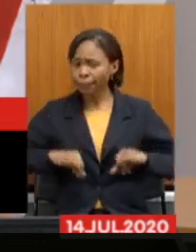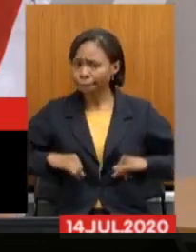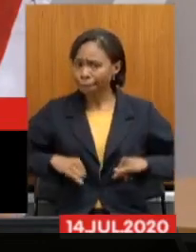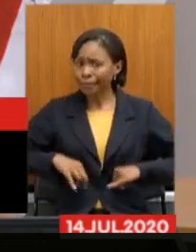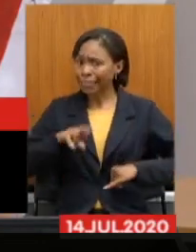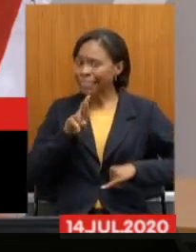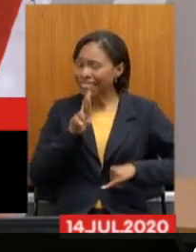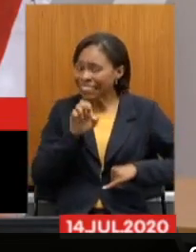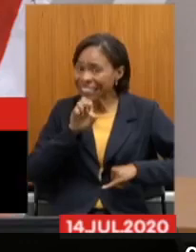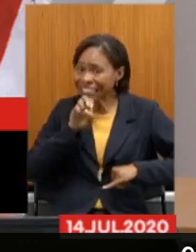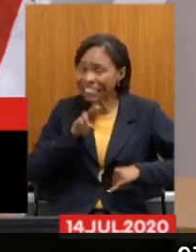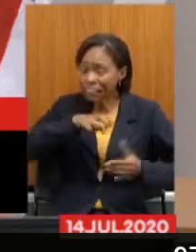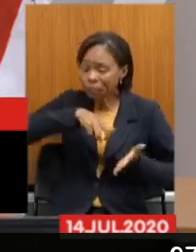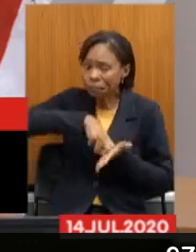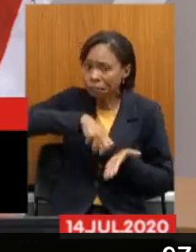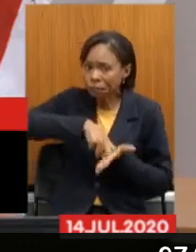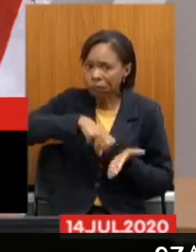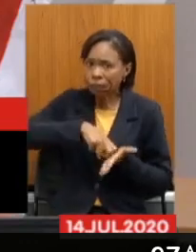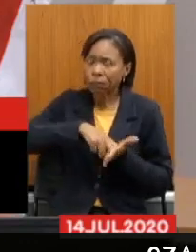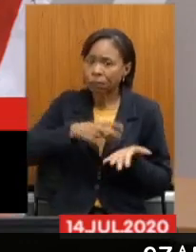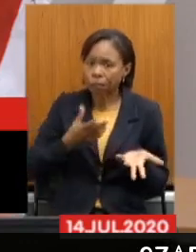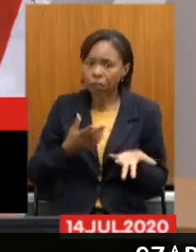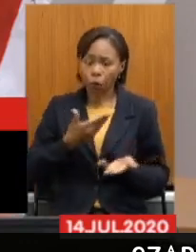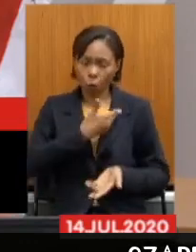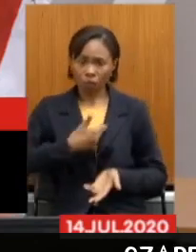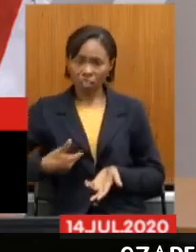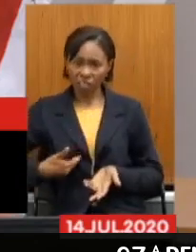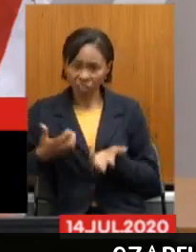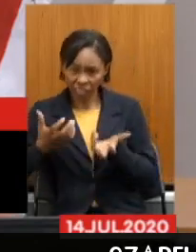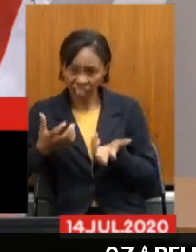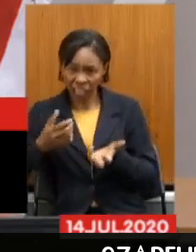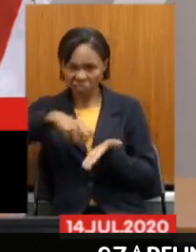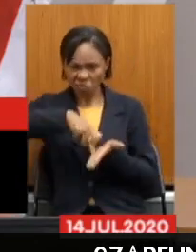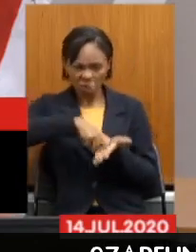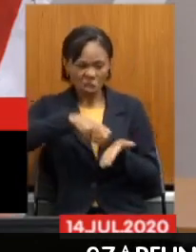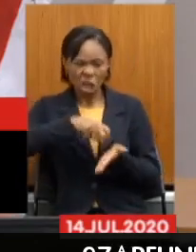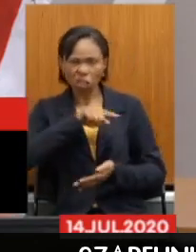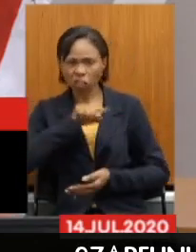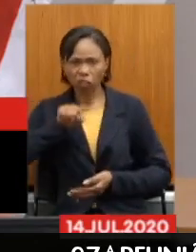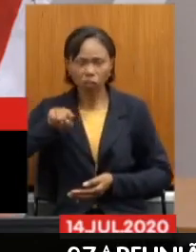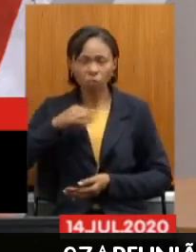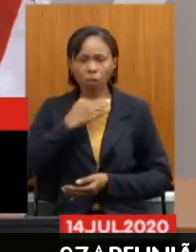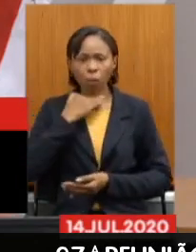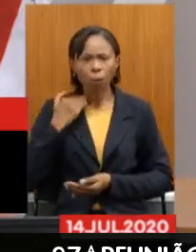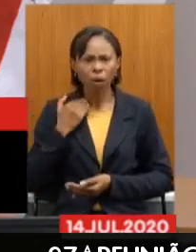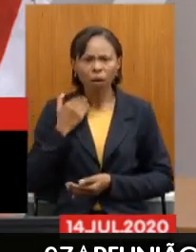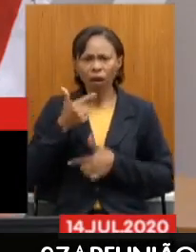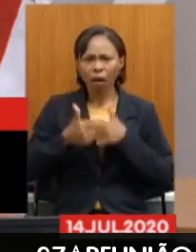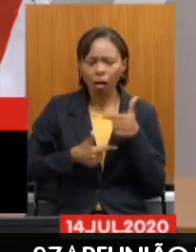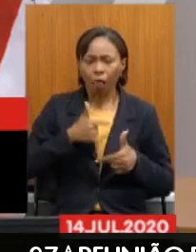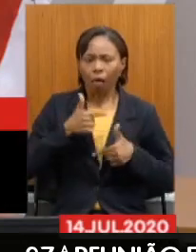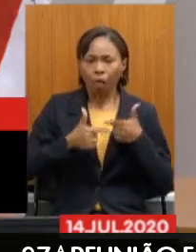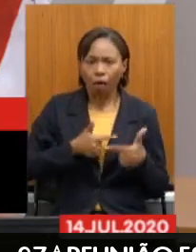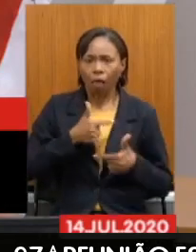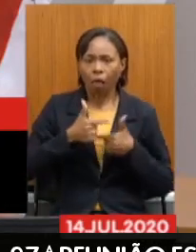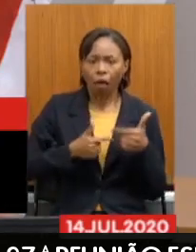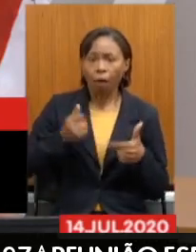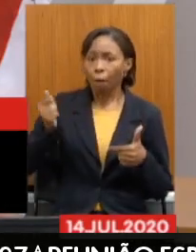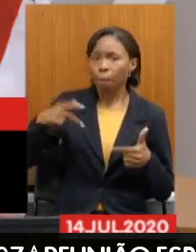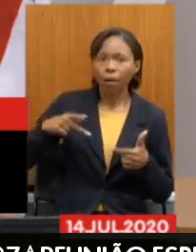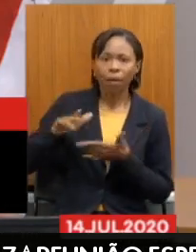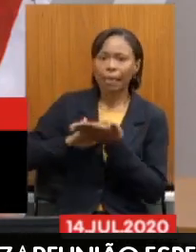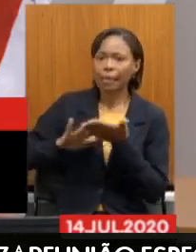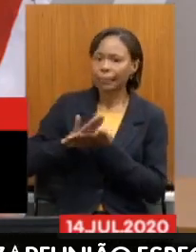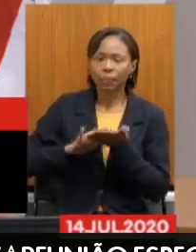quer nos condenar ao caixão. Vamos morrer trabalhando sem aposentar. E vamos deixar para os nossos familiares